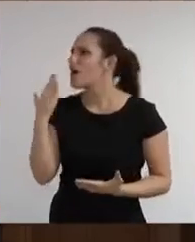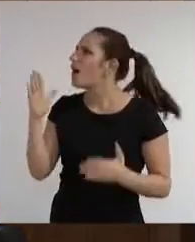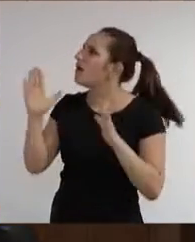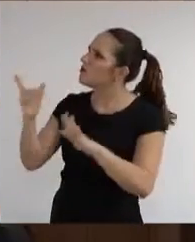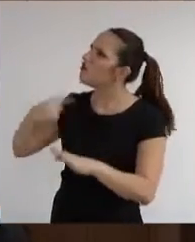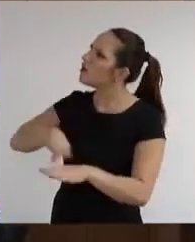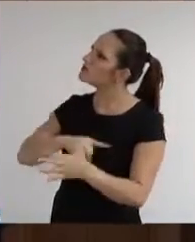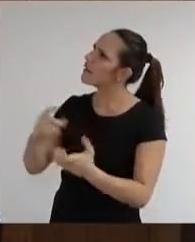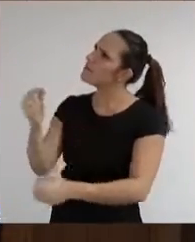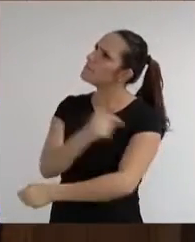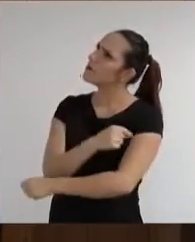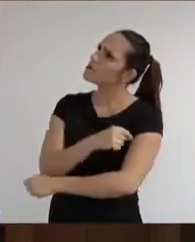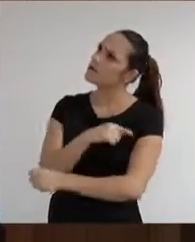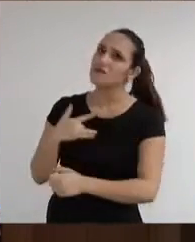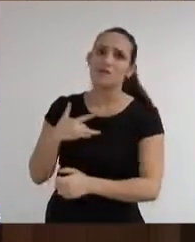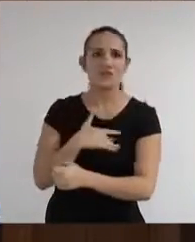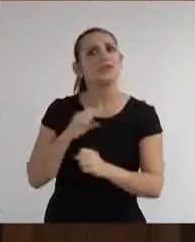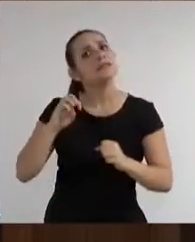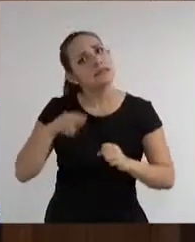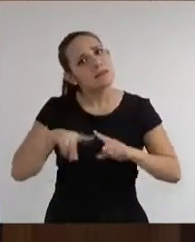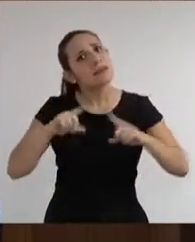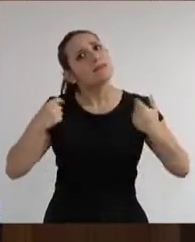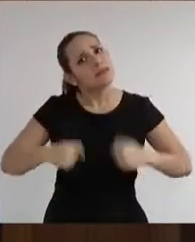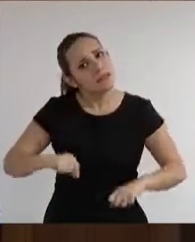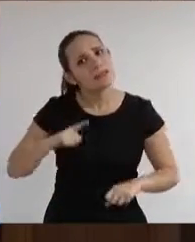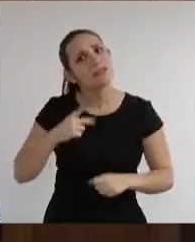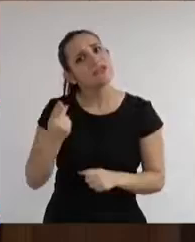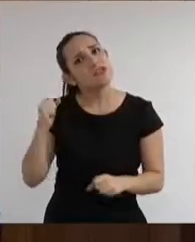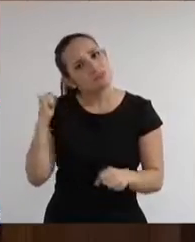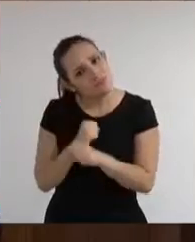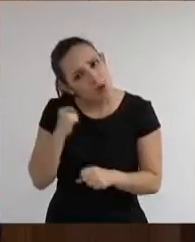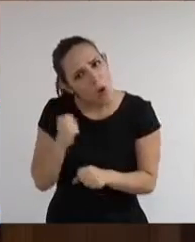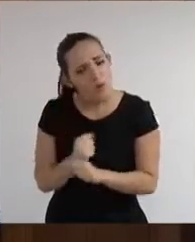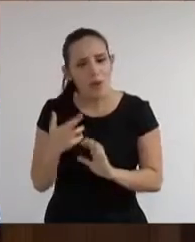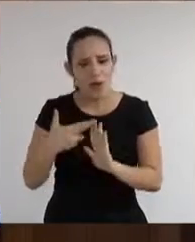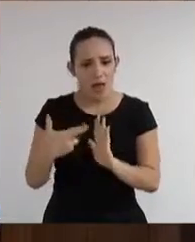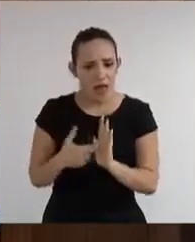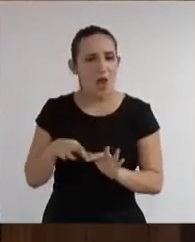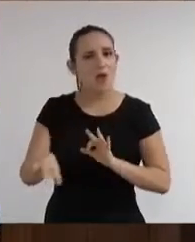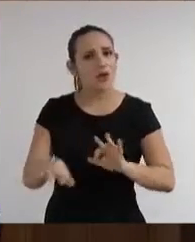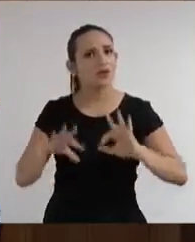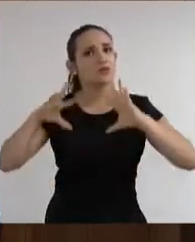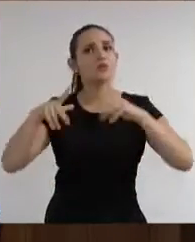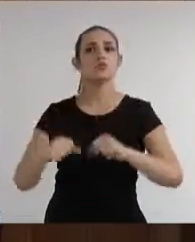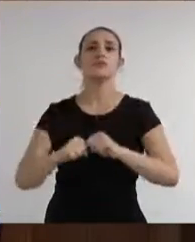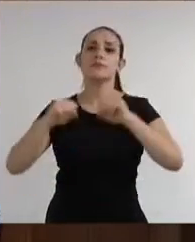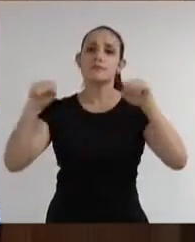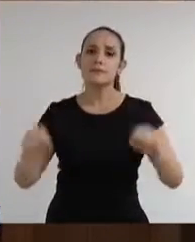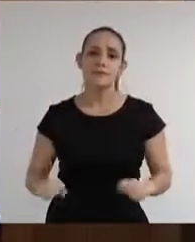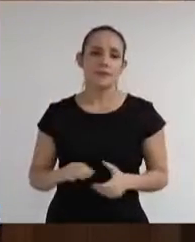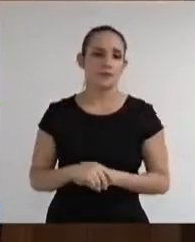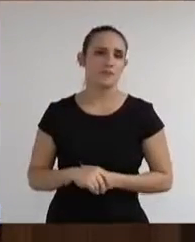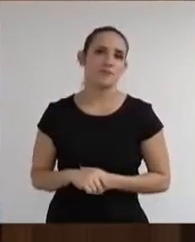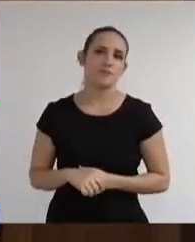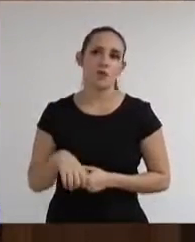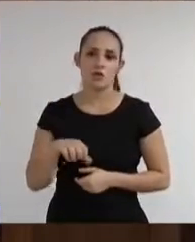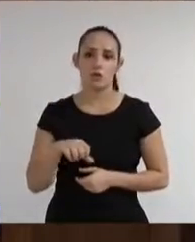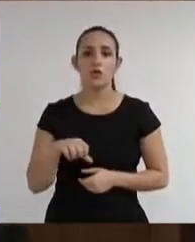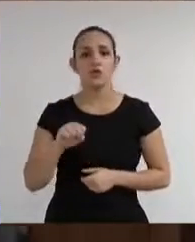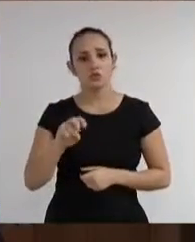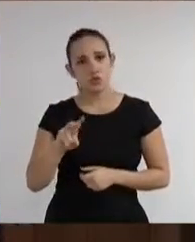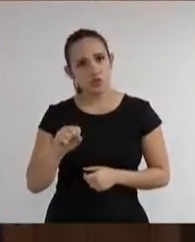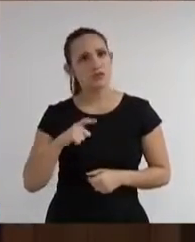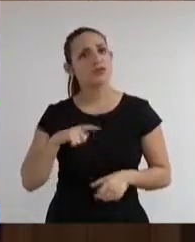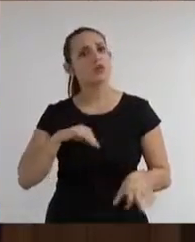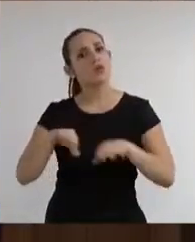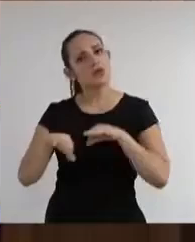tal lugar. Isso existe uma demanda, tem a normatização do sistema único de saúde, ele traz todo um